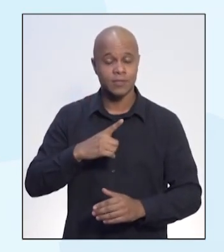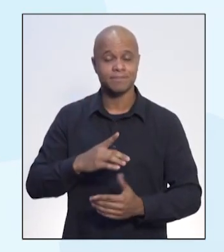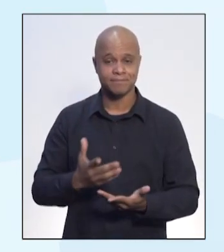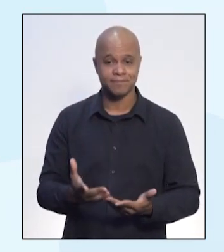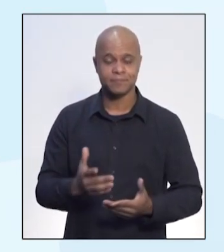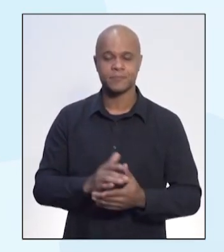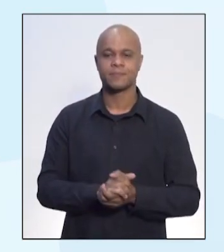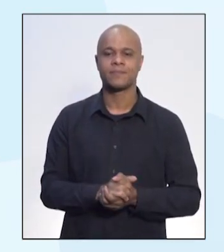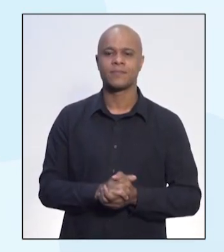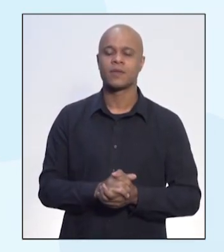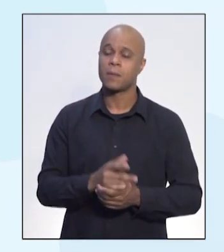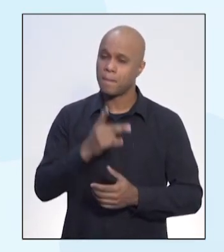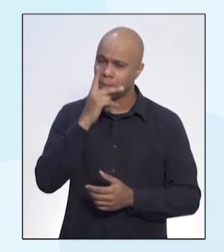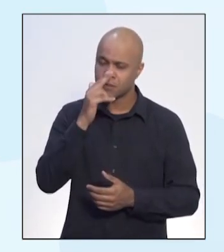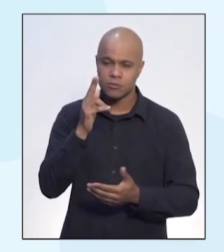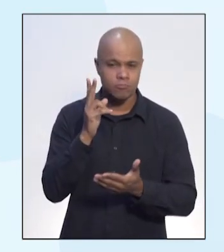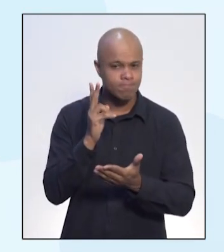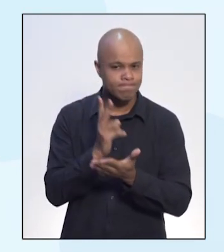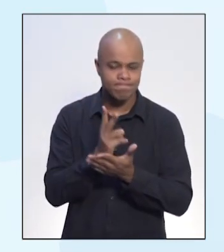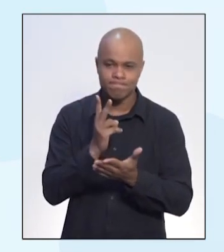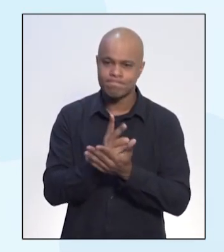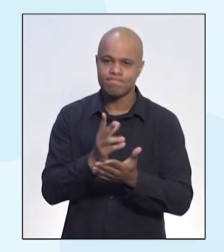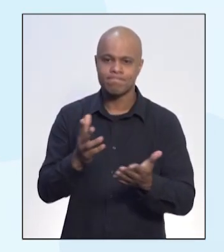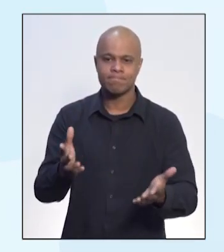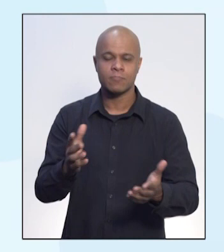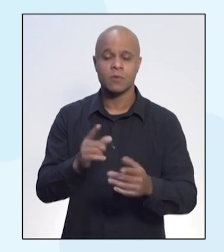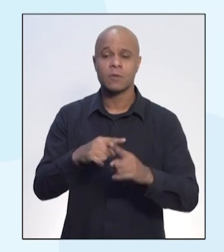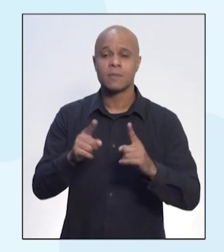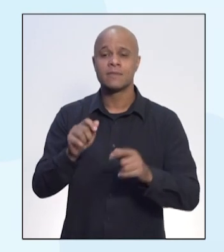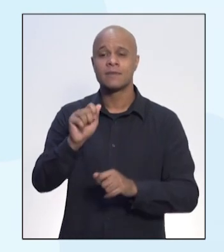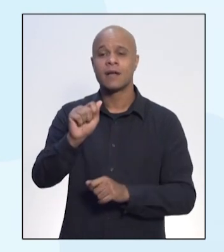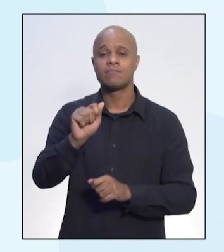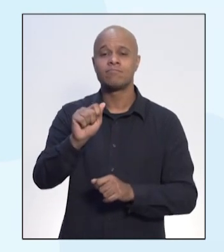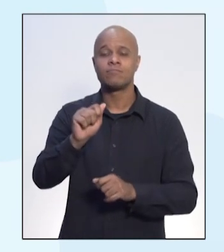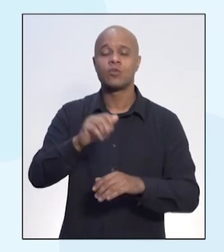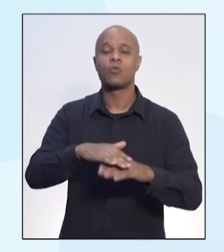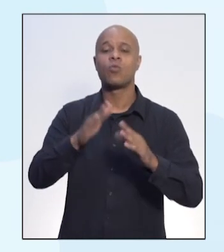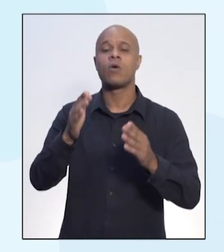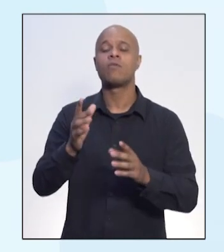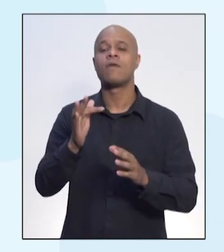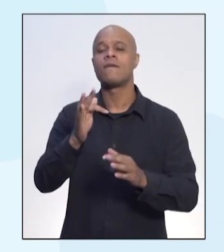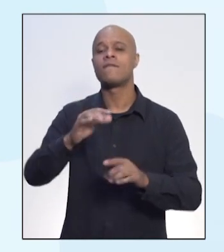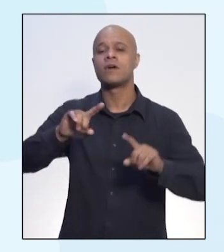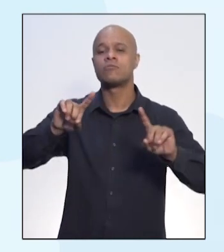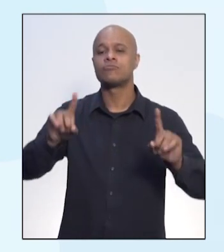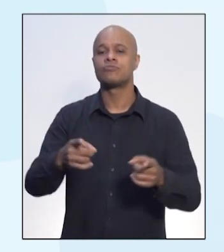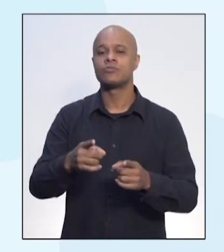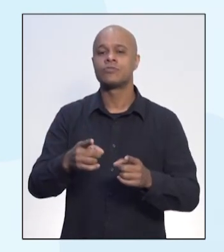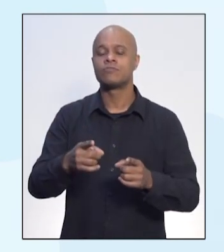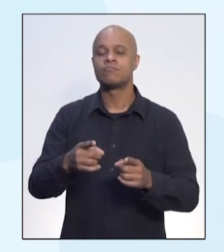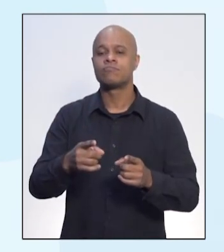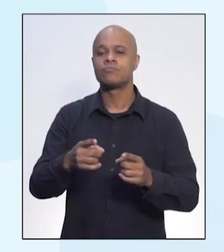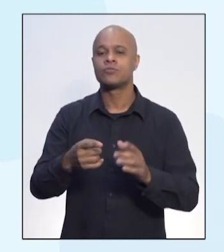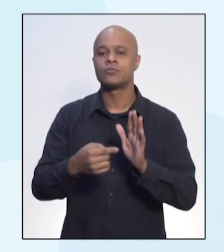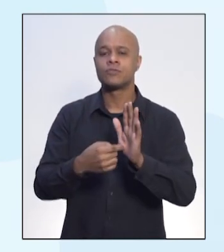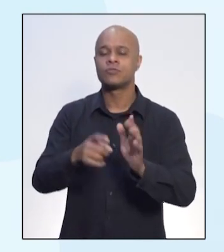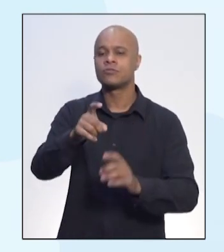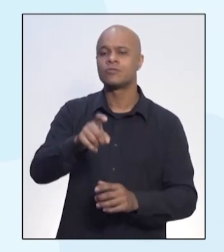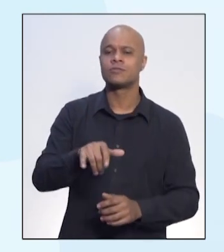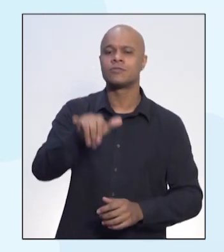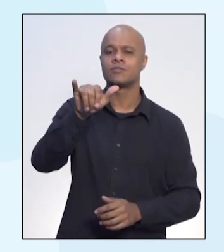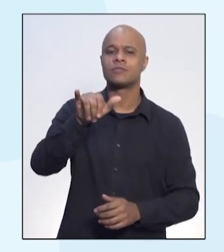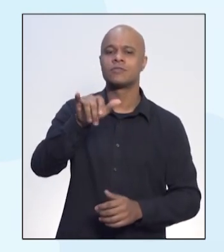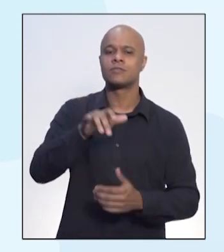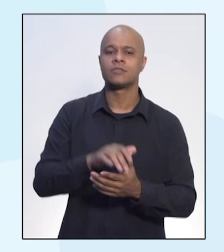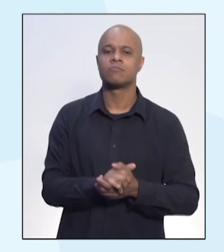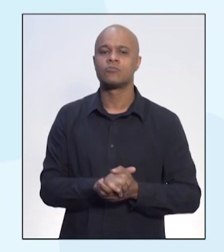ilustração abaixo. Então, é bem parecido com o meu, tá? Item A, escreva a função que relacione os lados x e